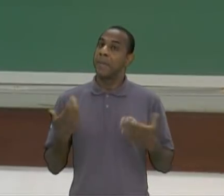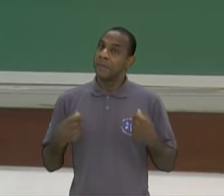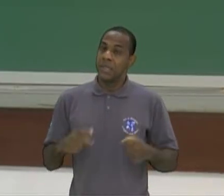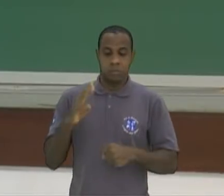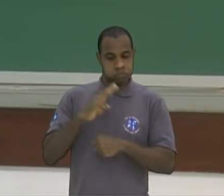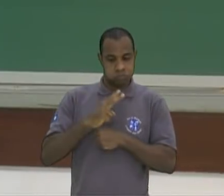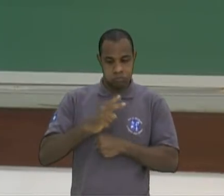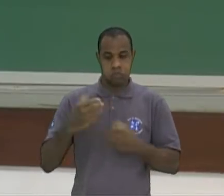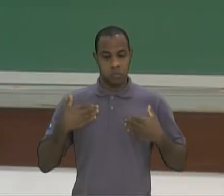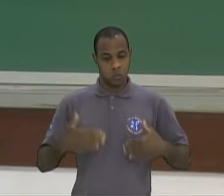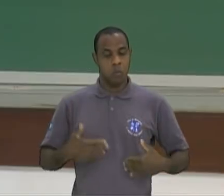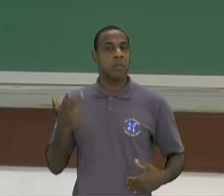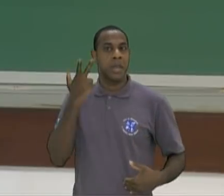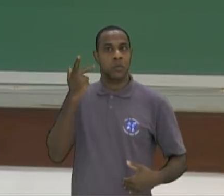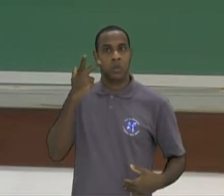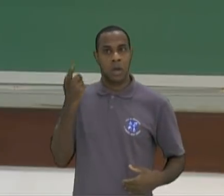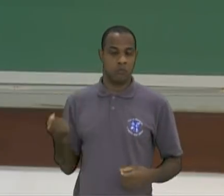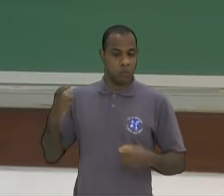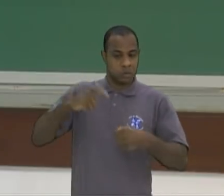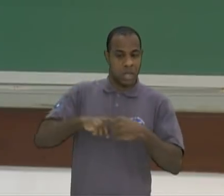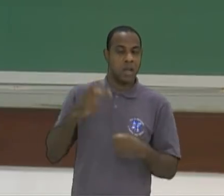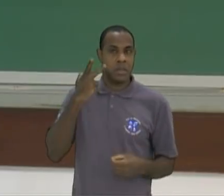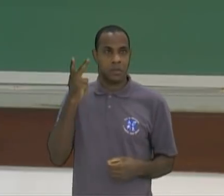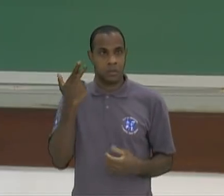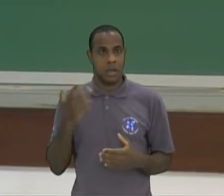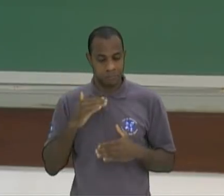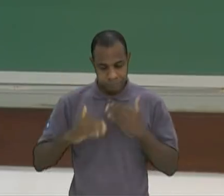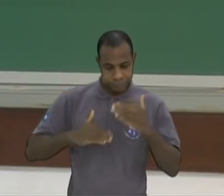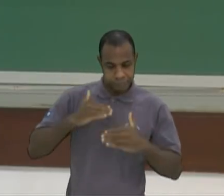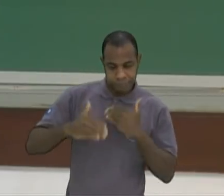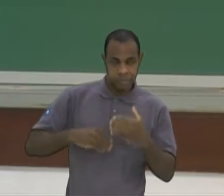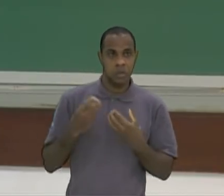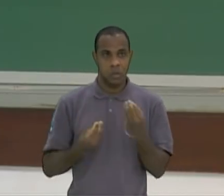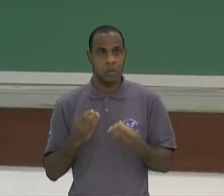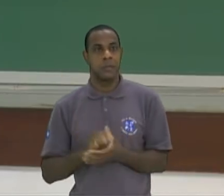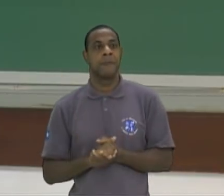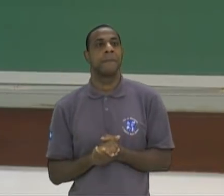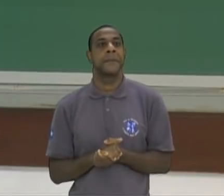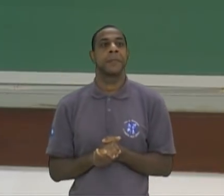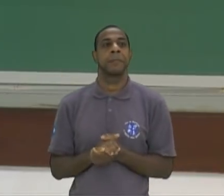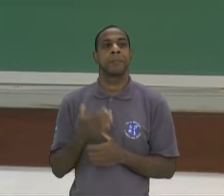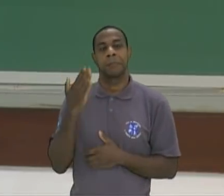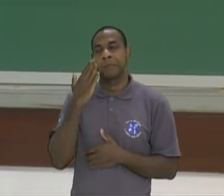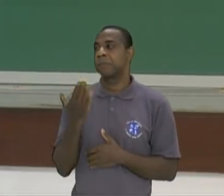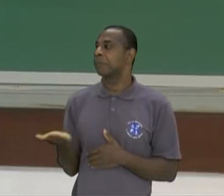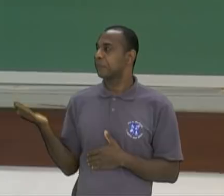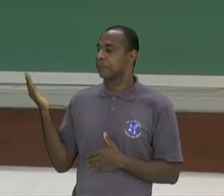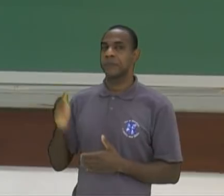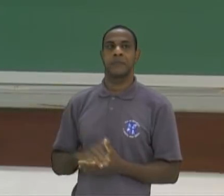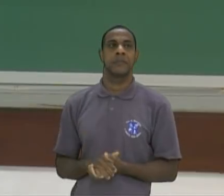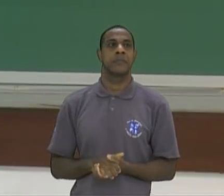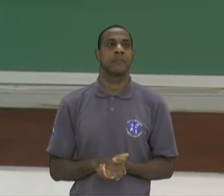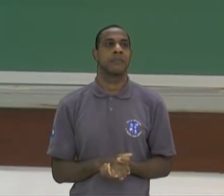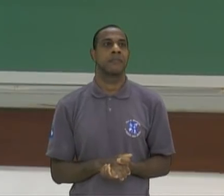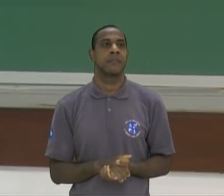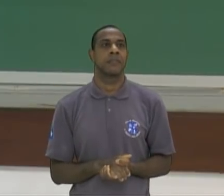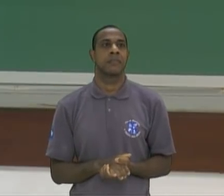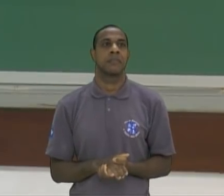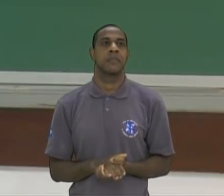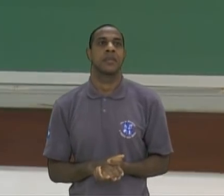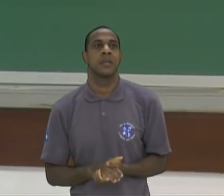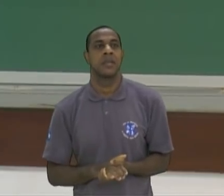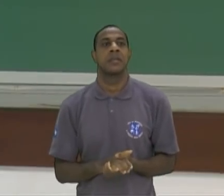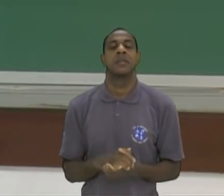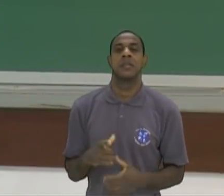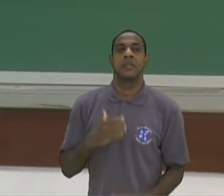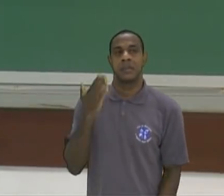natural deste corpo. Justamente a ideia da antiginástica, que é o tema da aula de hoje. Então, dentro da antiginástica,